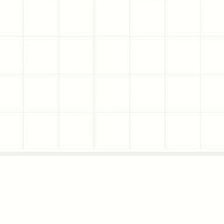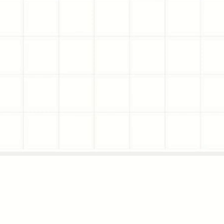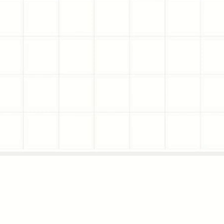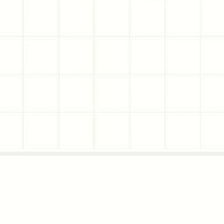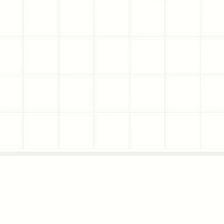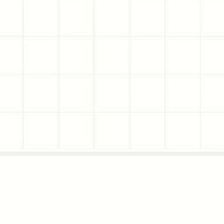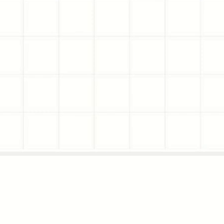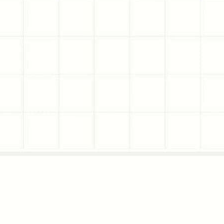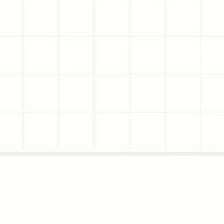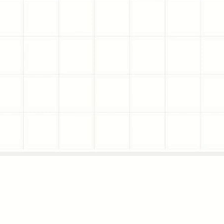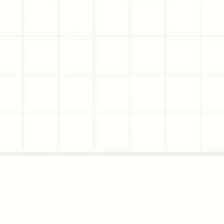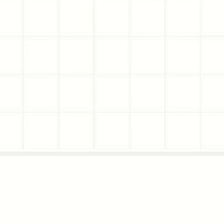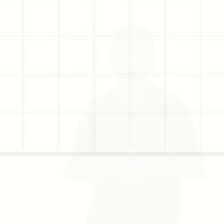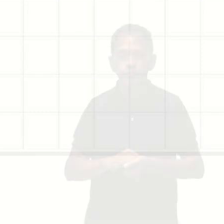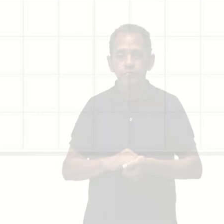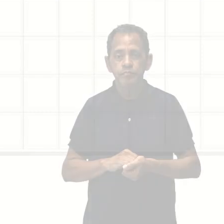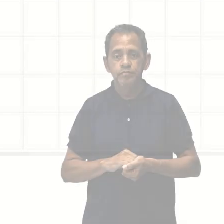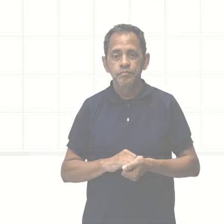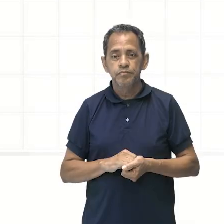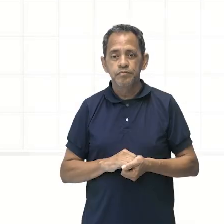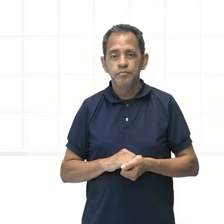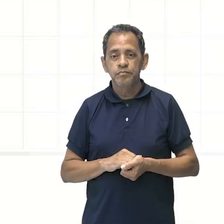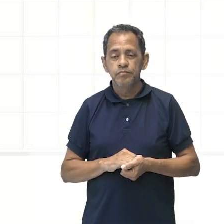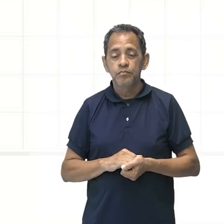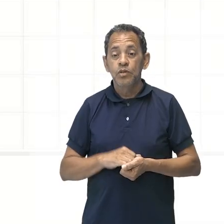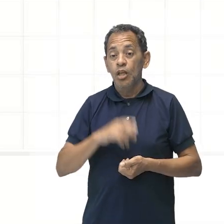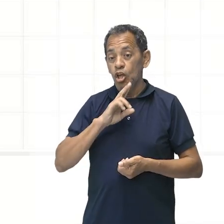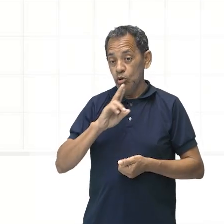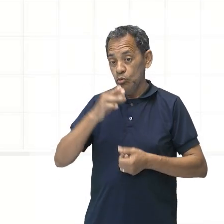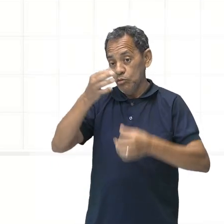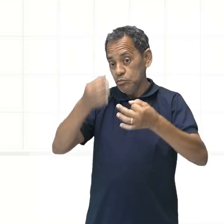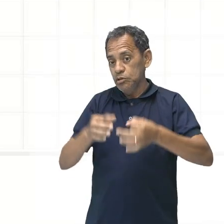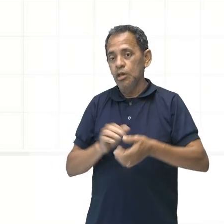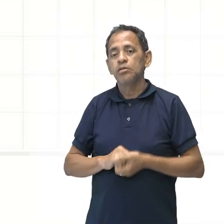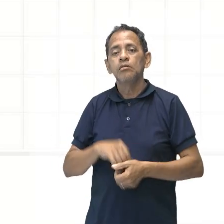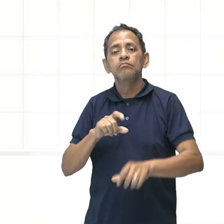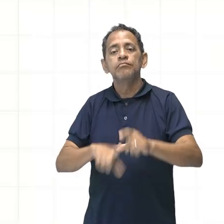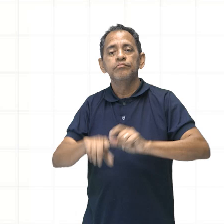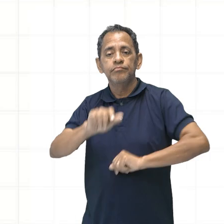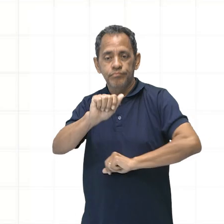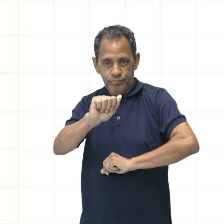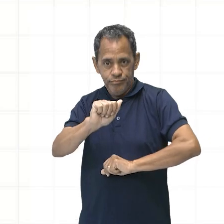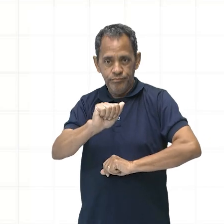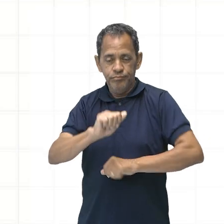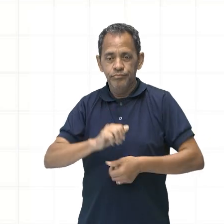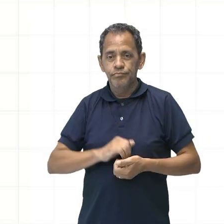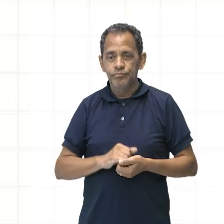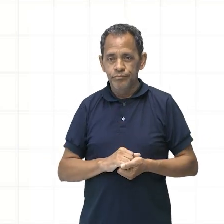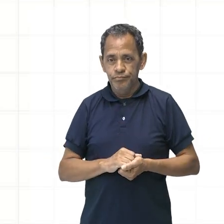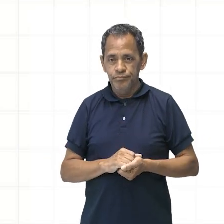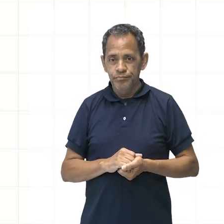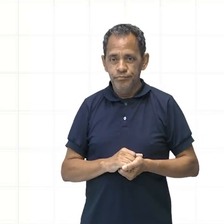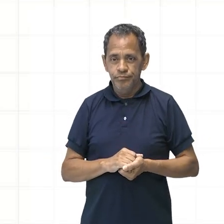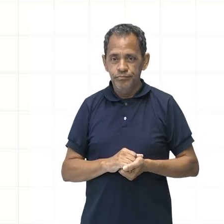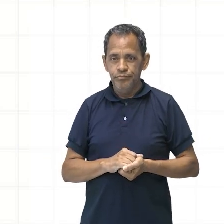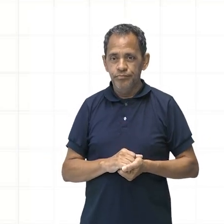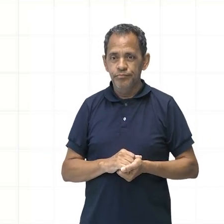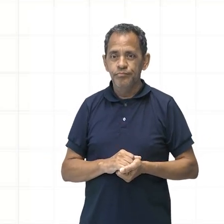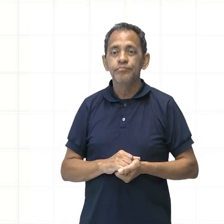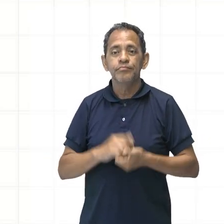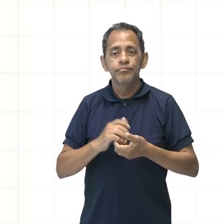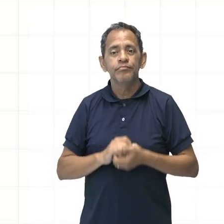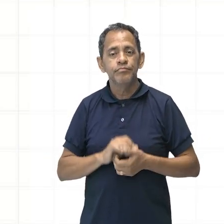que amor? Porque o amor é do coração e o coração é garantido. Então, muito bem, só fazendo a